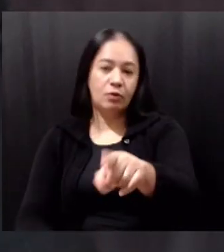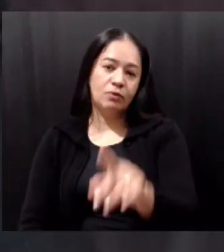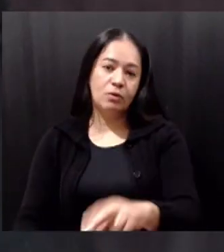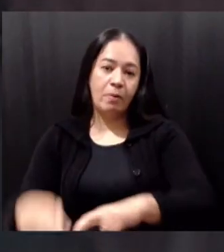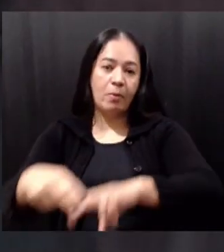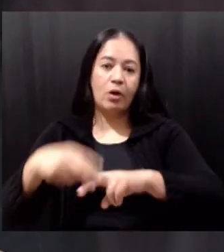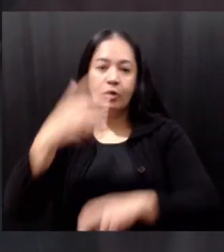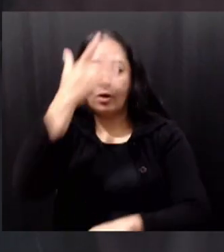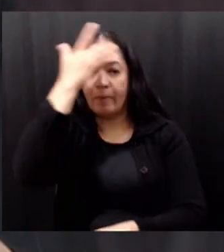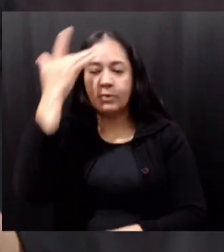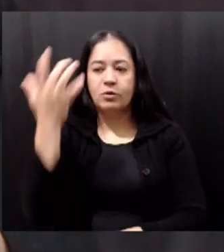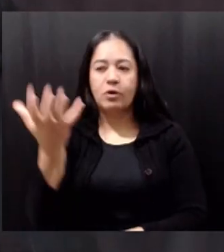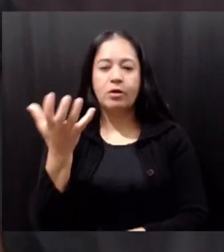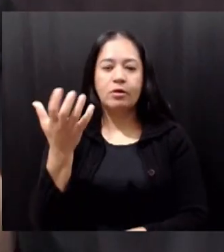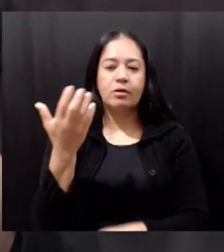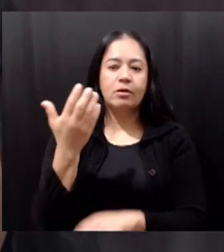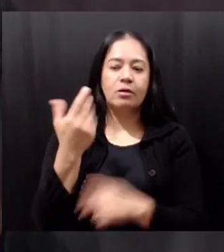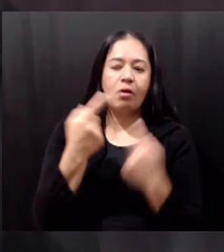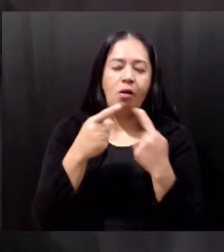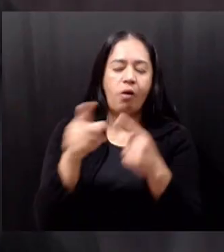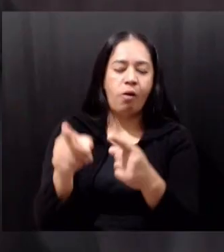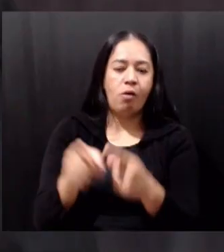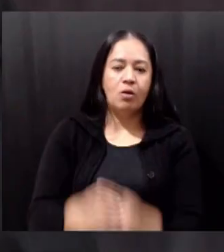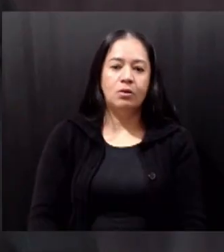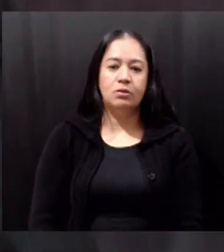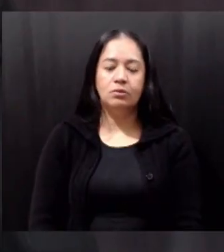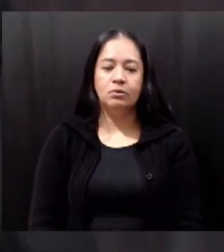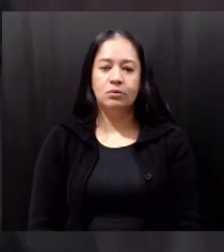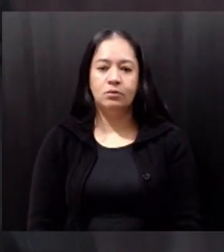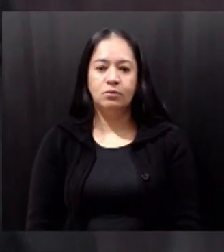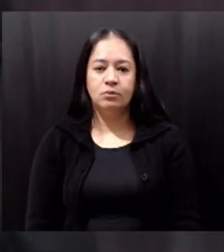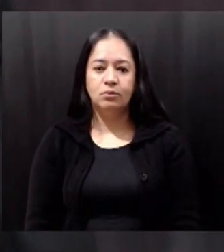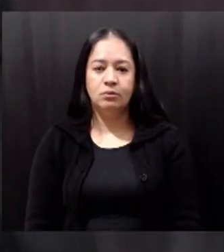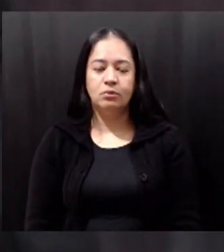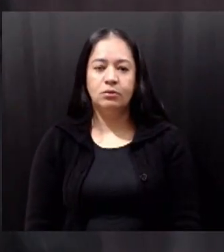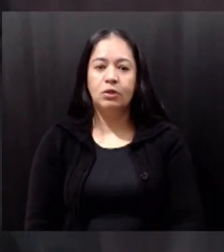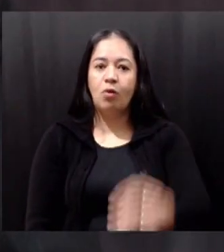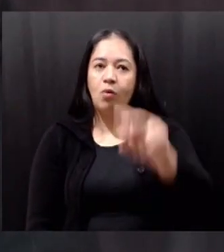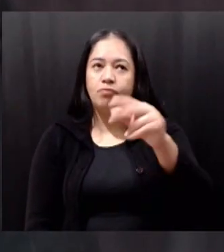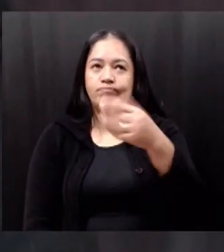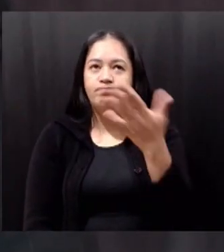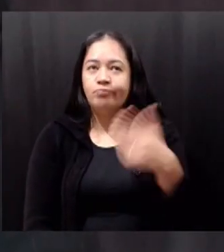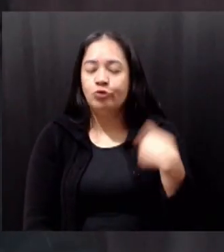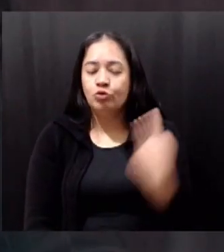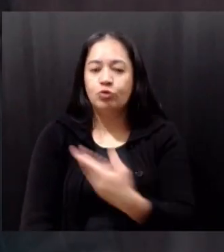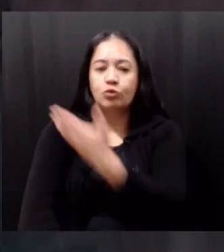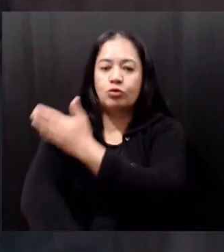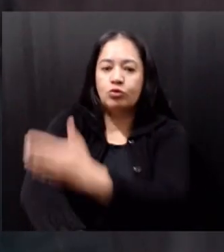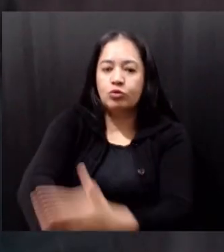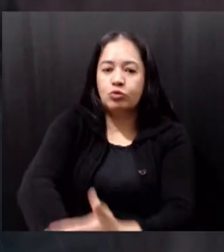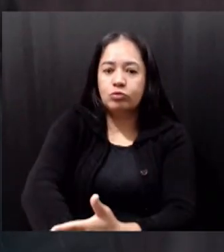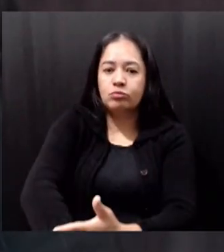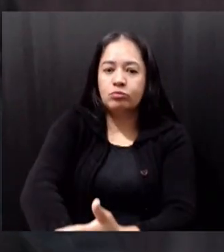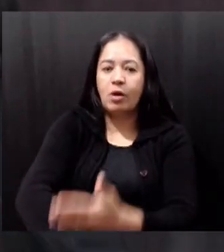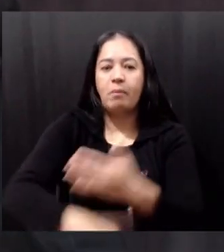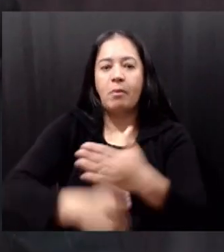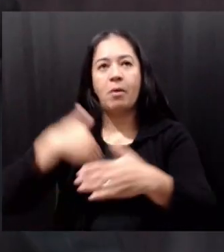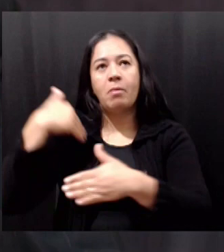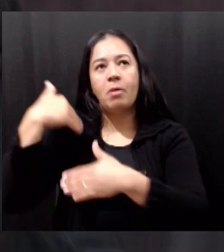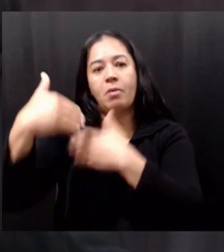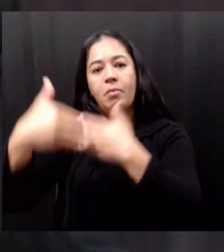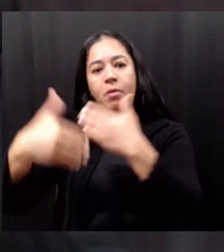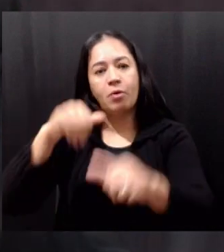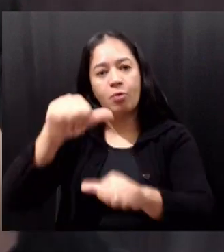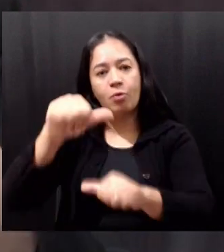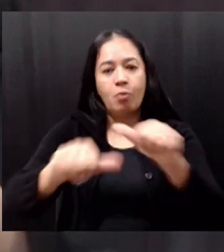fazer mal. Então, os hábitos, né, vão mudando conforme nós vamos